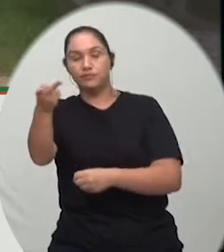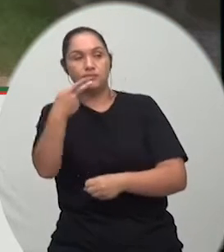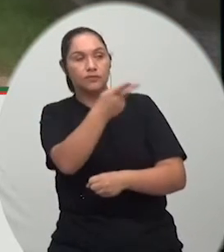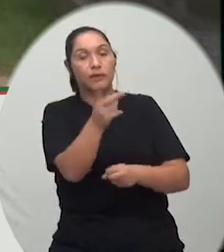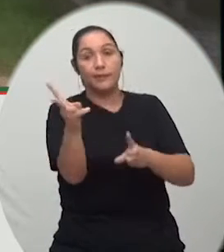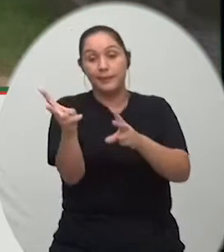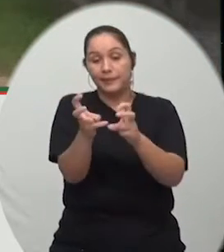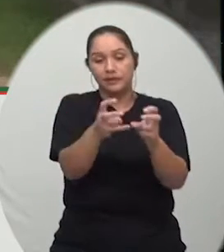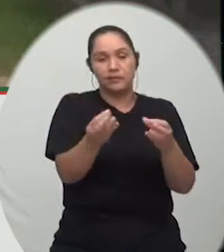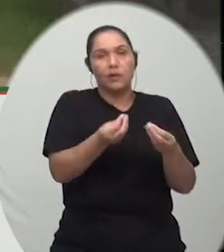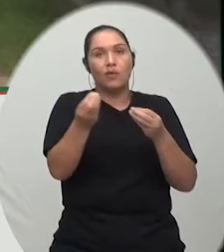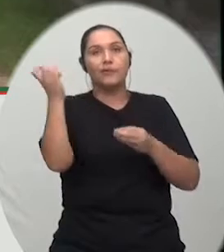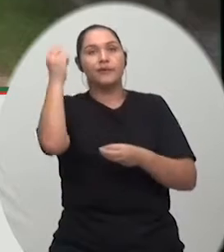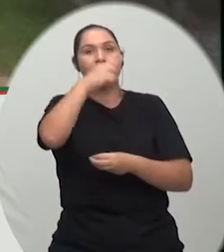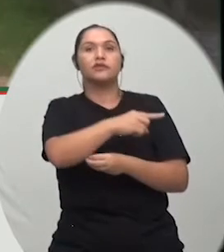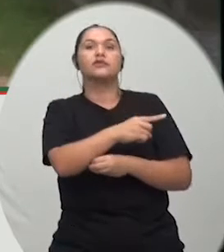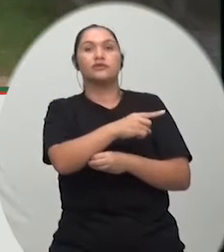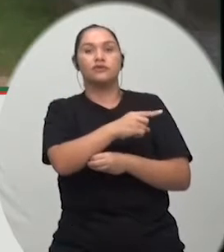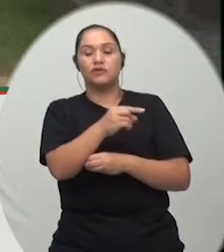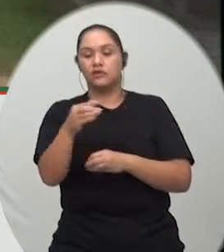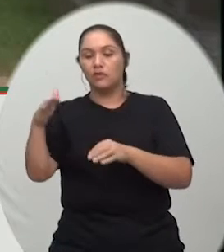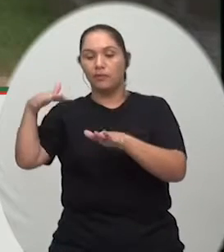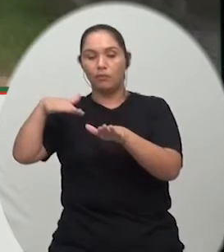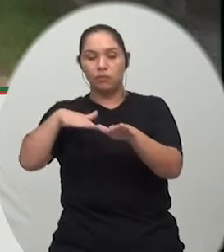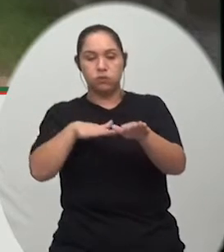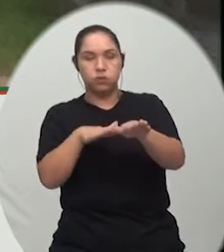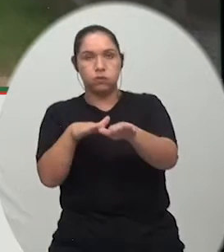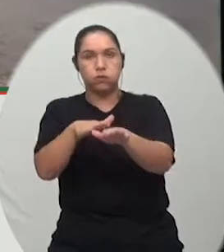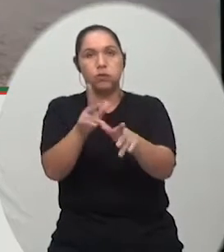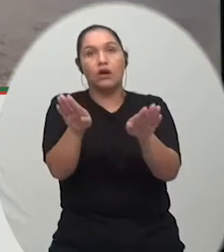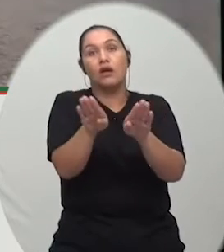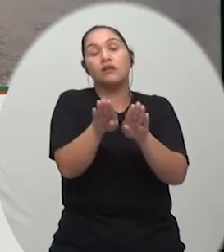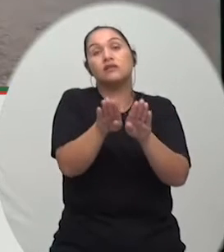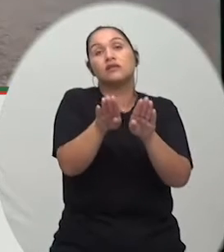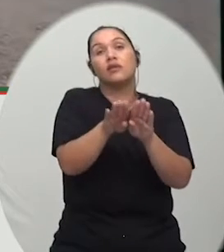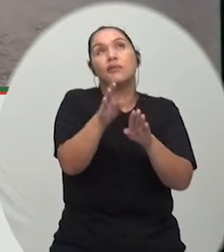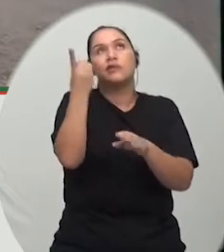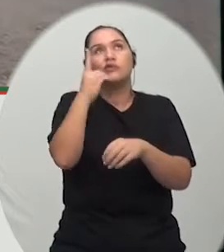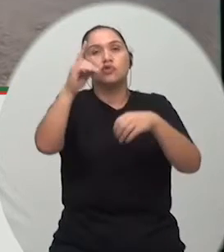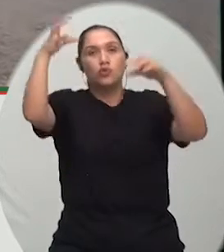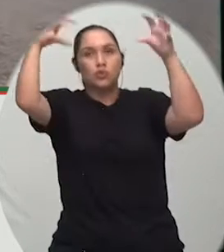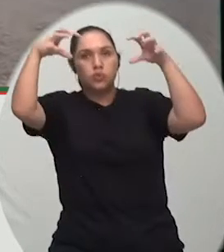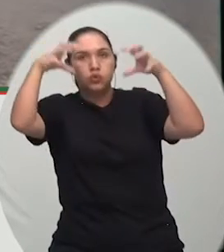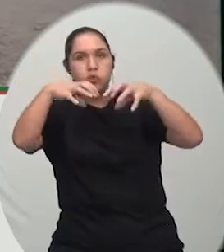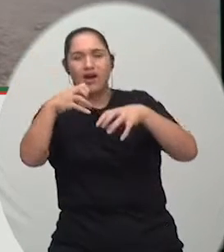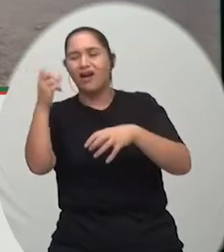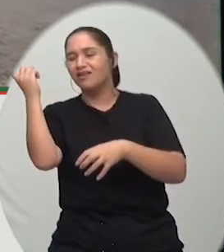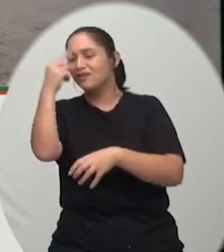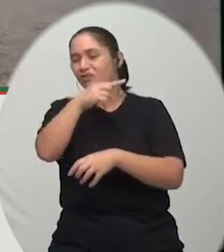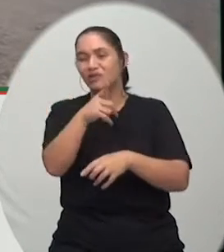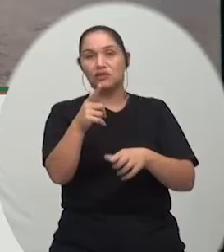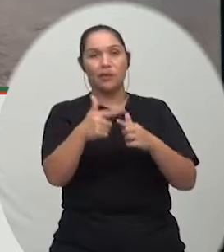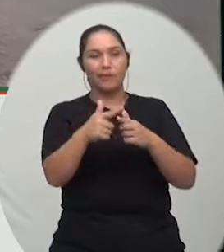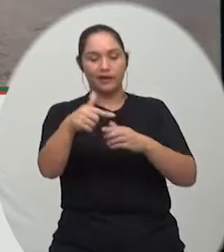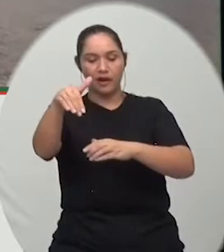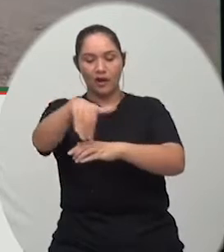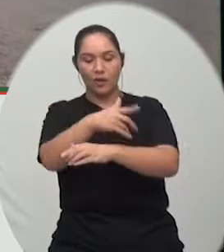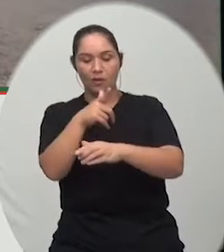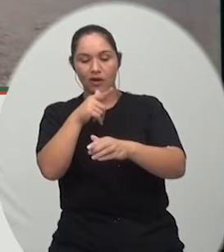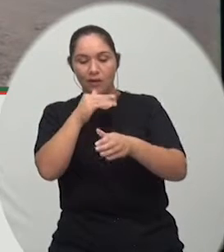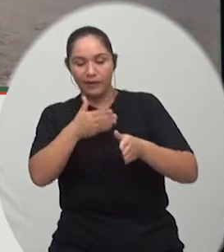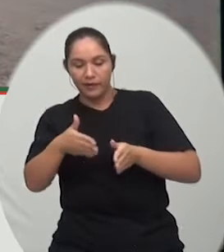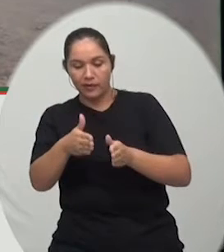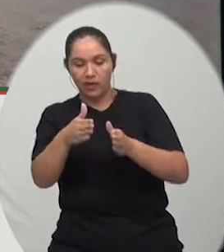o tráfego de veículos. E em dias de chuva complica muito mais, porque o córrego acaba alagando as residências. Então, é um